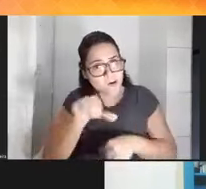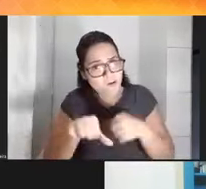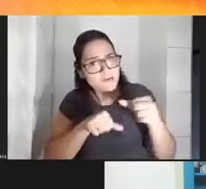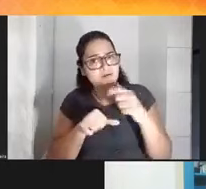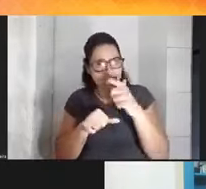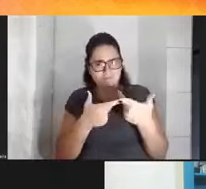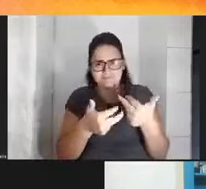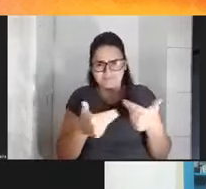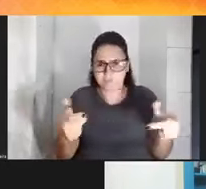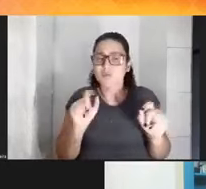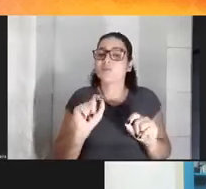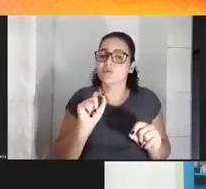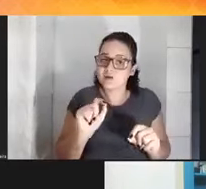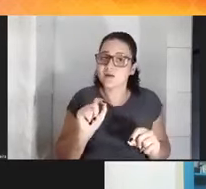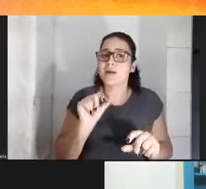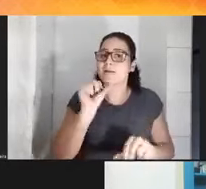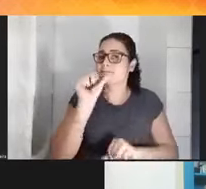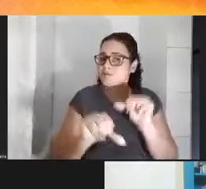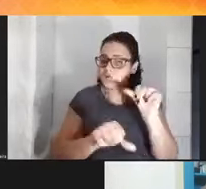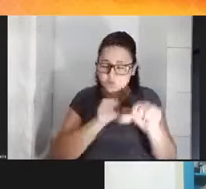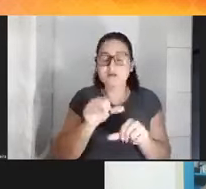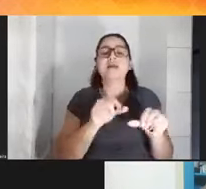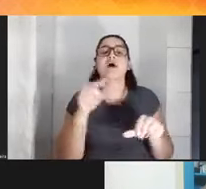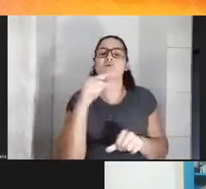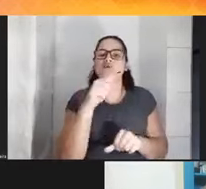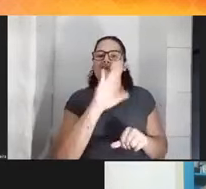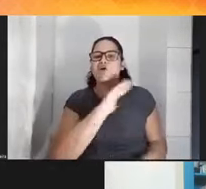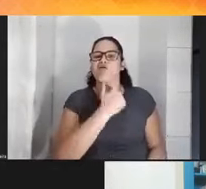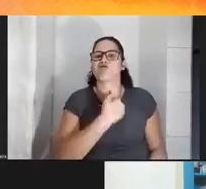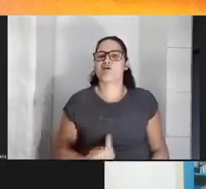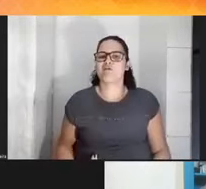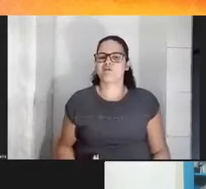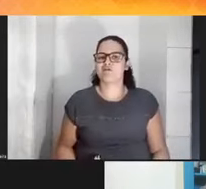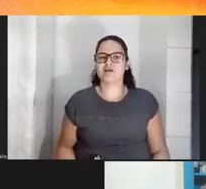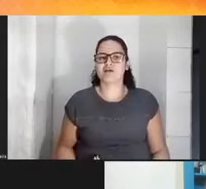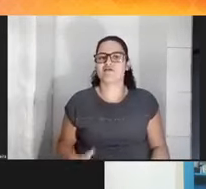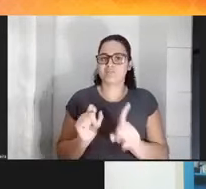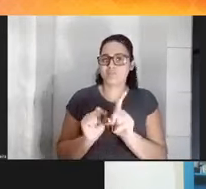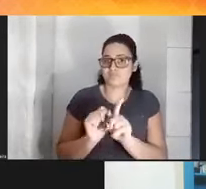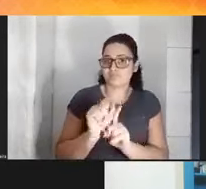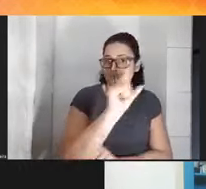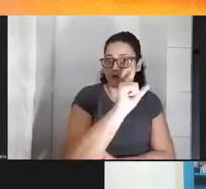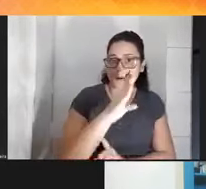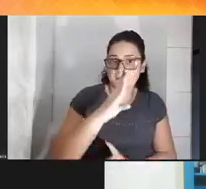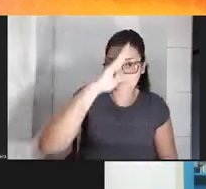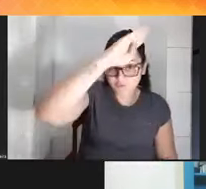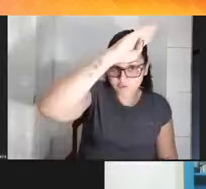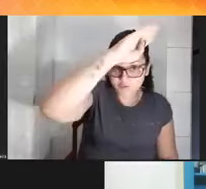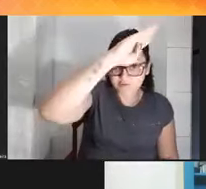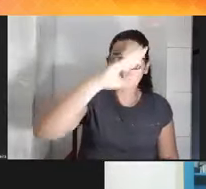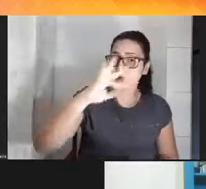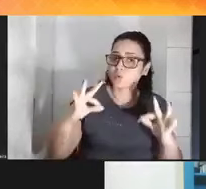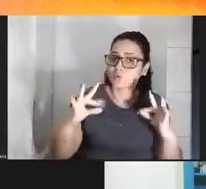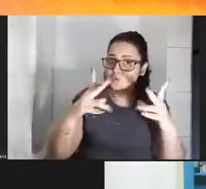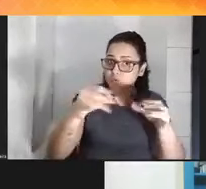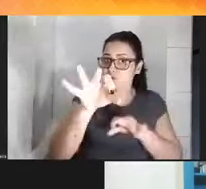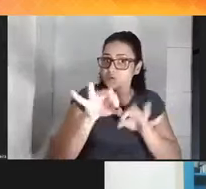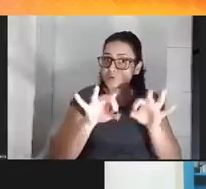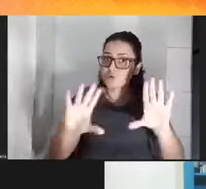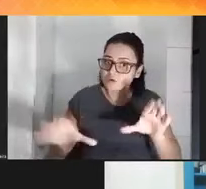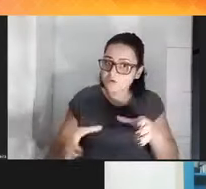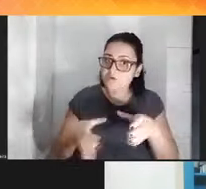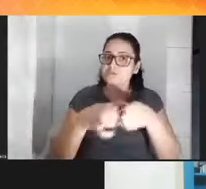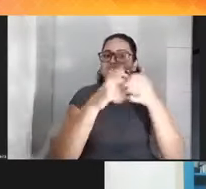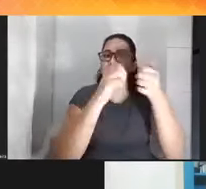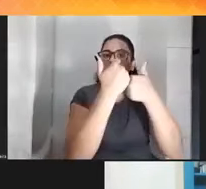precisamos mudar o projeto. Não é só o Fora Bolsonaro, é o Fora Bolsonaro e todo o projeto que o elegeu,